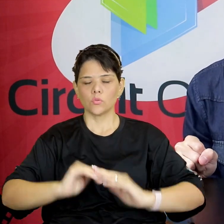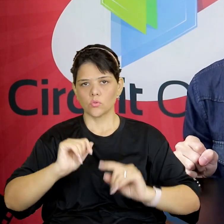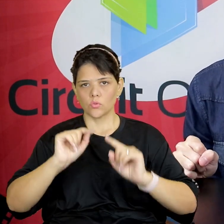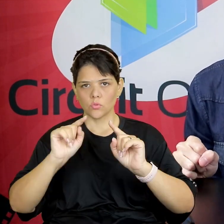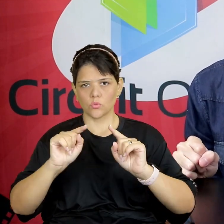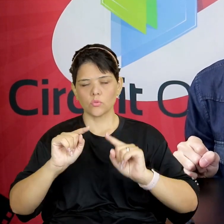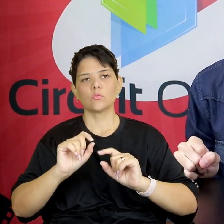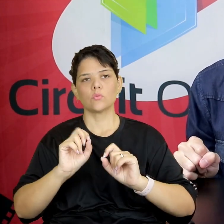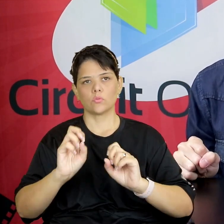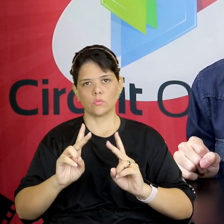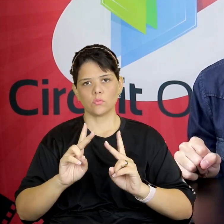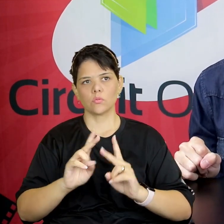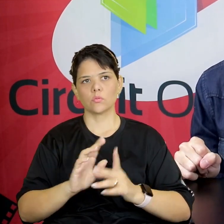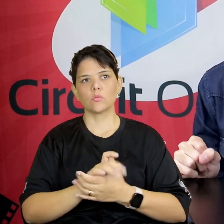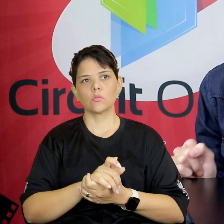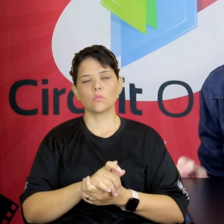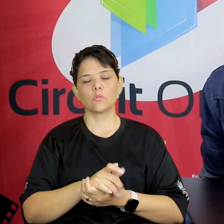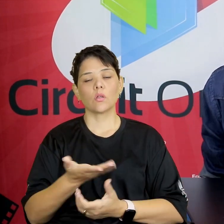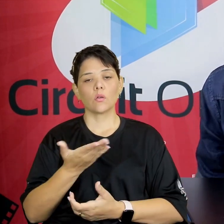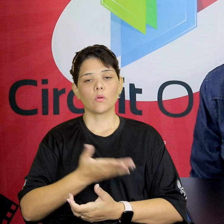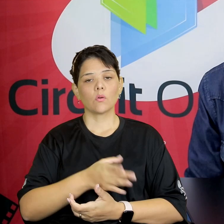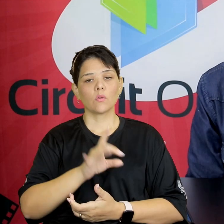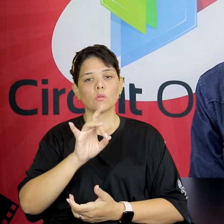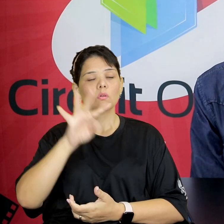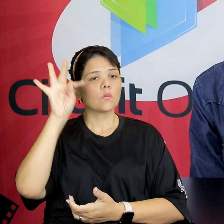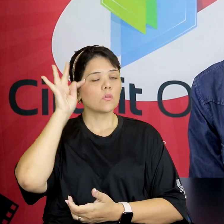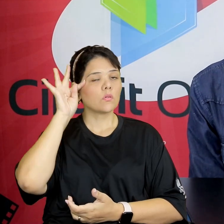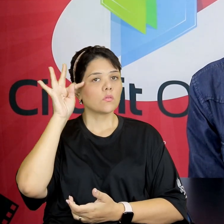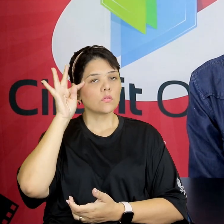A gente vai mais para teorias por enquanto.